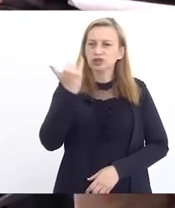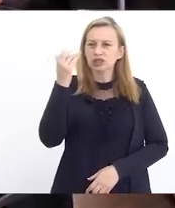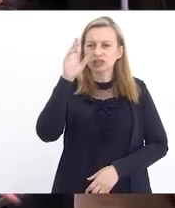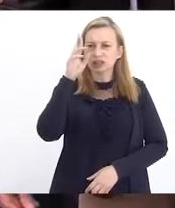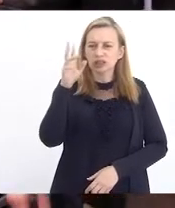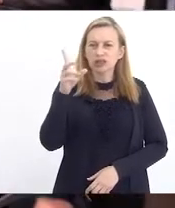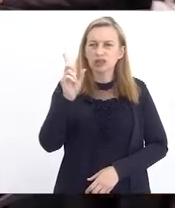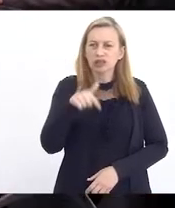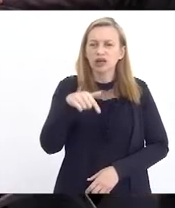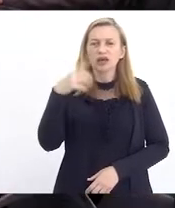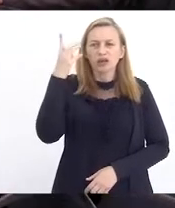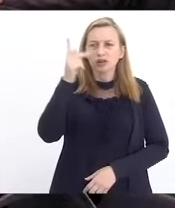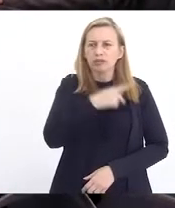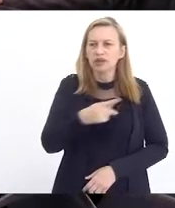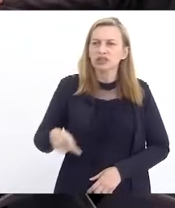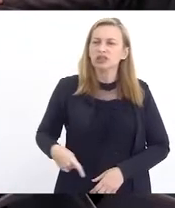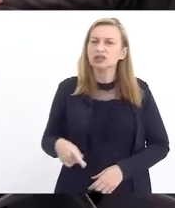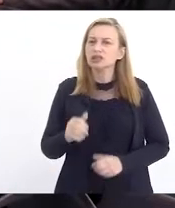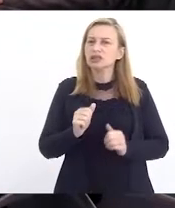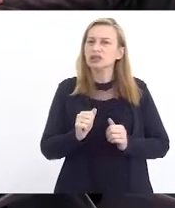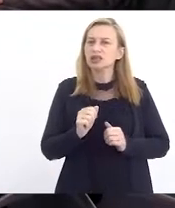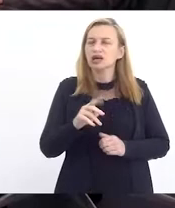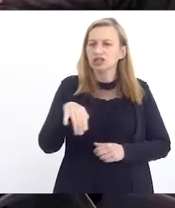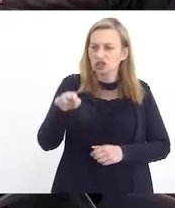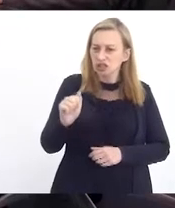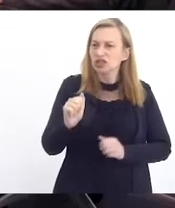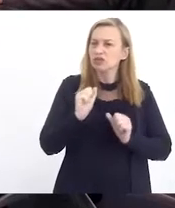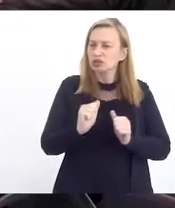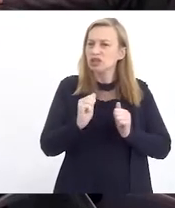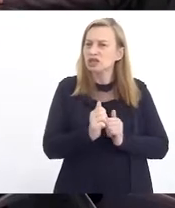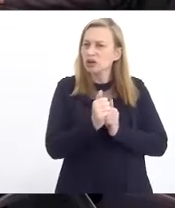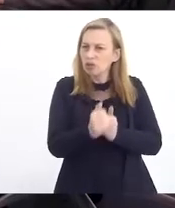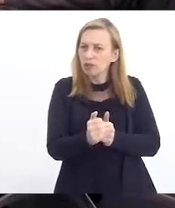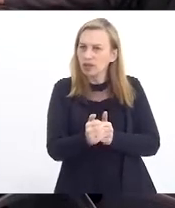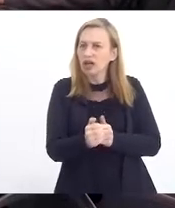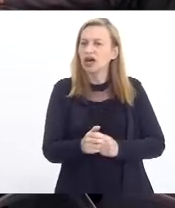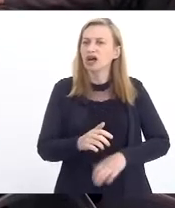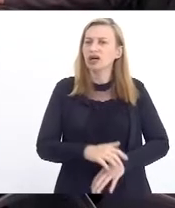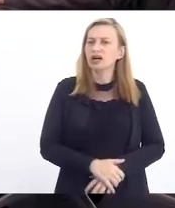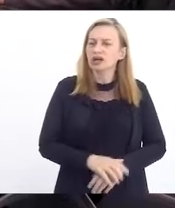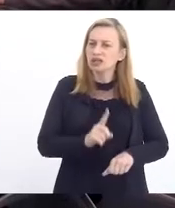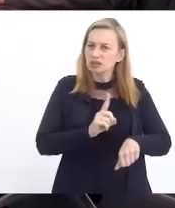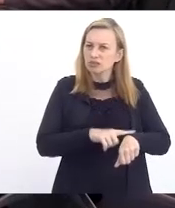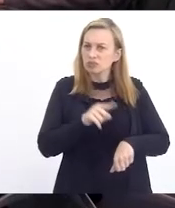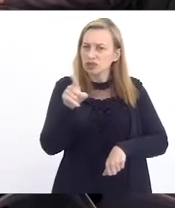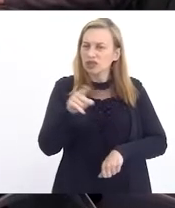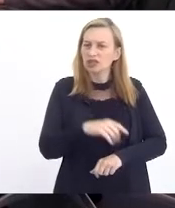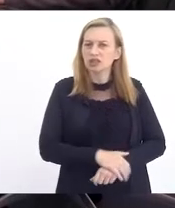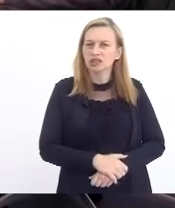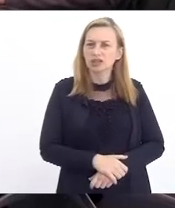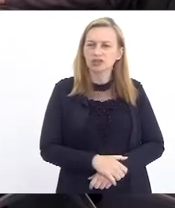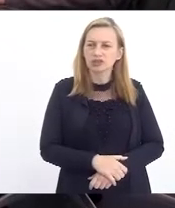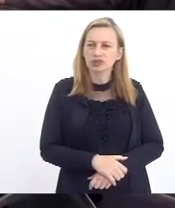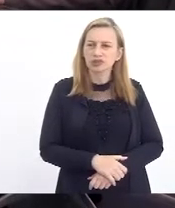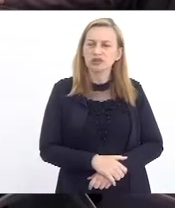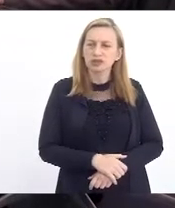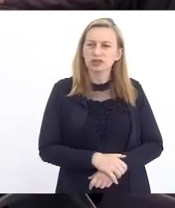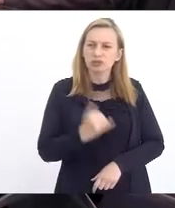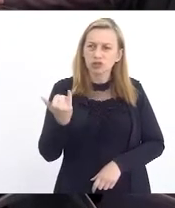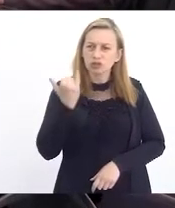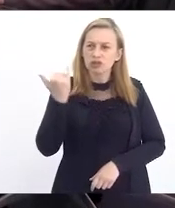presidente, que a Genersa pudesse acompanhar esse termo que está em celebração, acho, não, como papel da agência reguladora. Mas vamos fazer isso. Seria